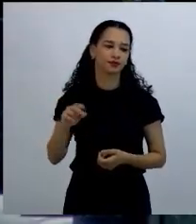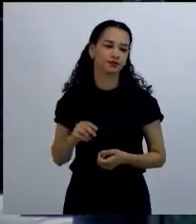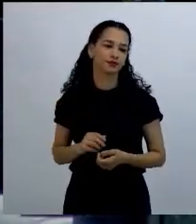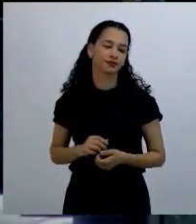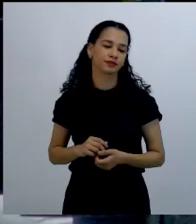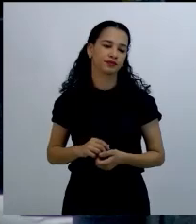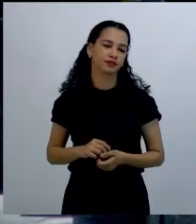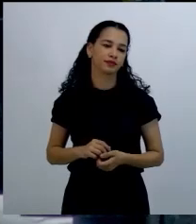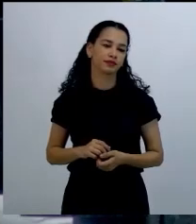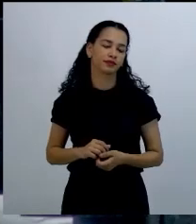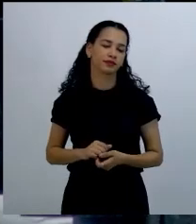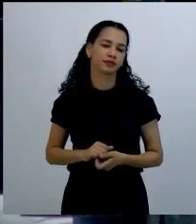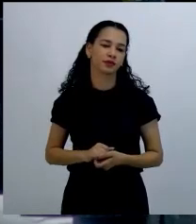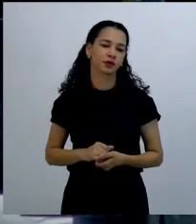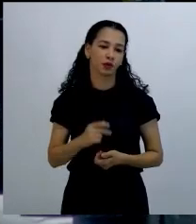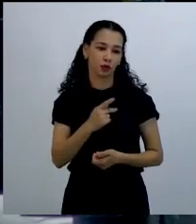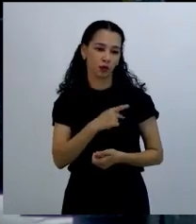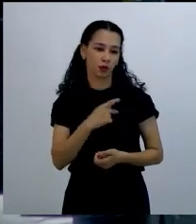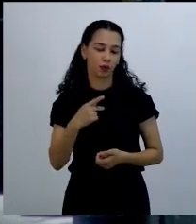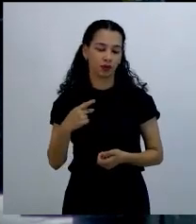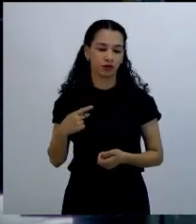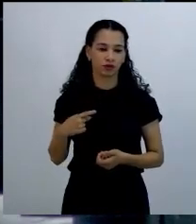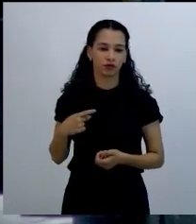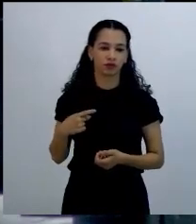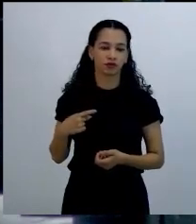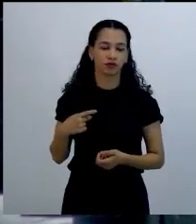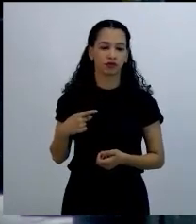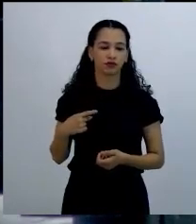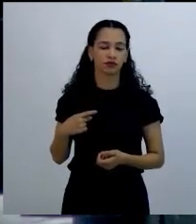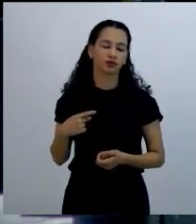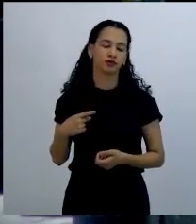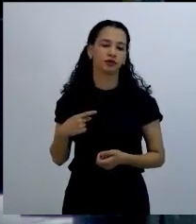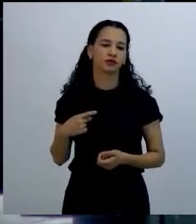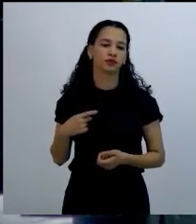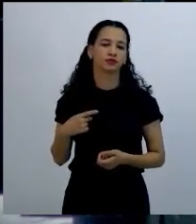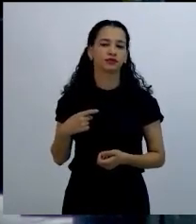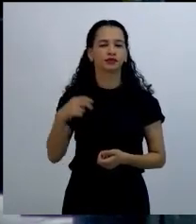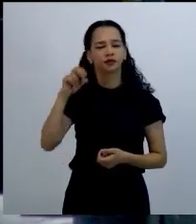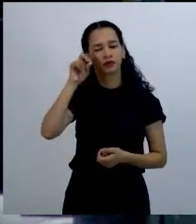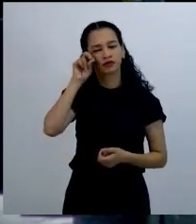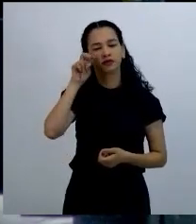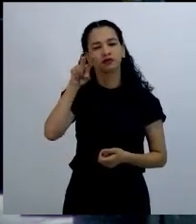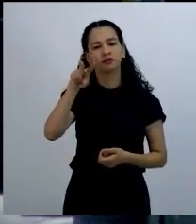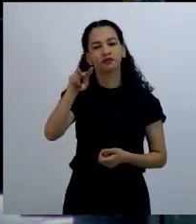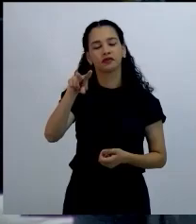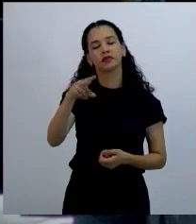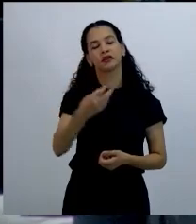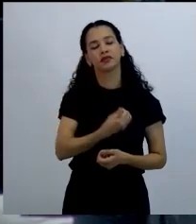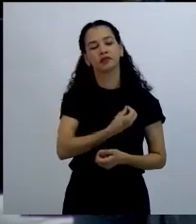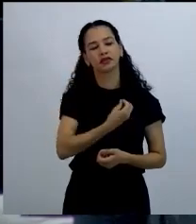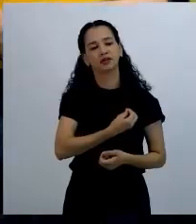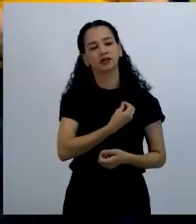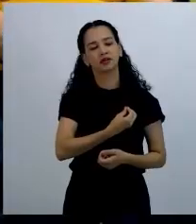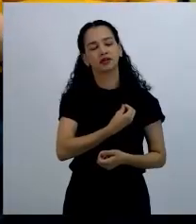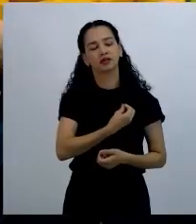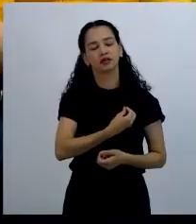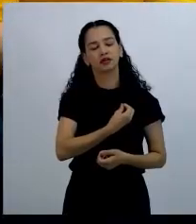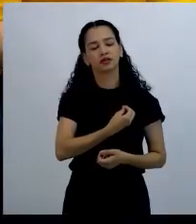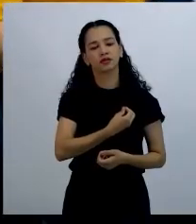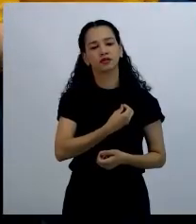compartilhar momentos tão tão delicados e eu só tenho que dizer adeus Obrigado por isso irmãos